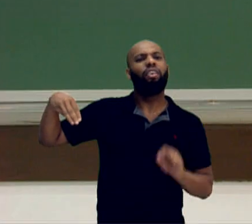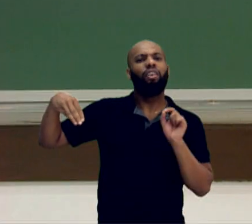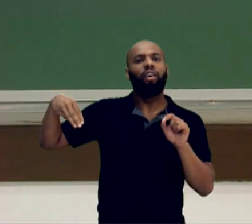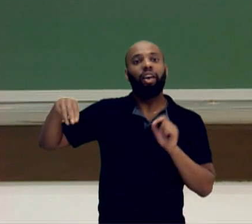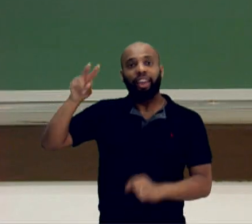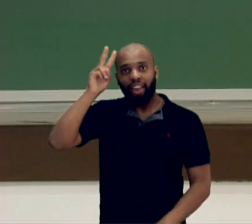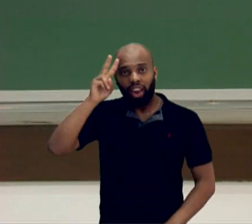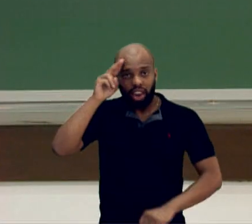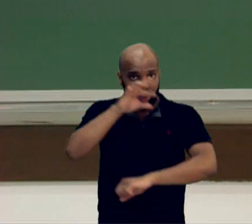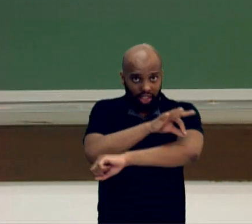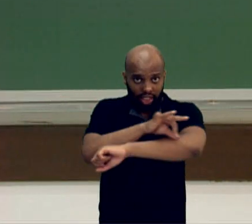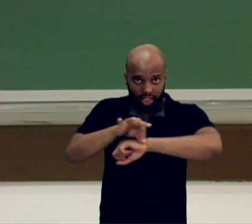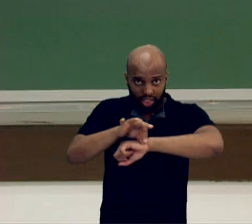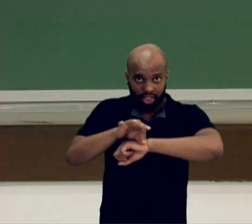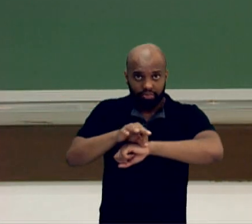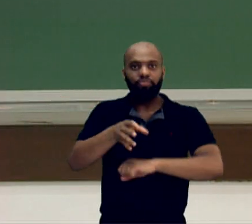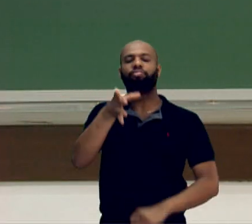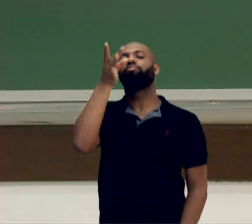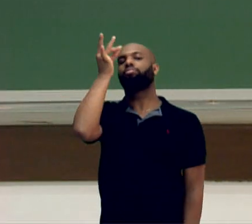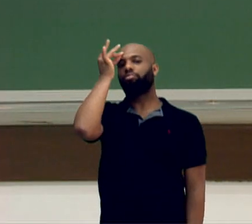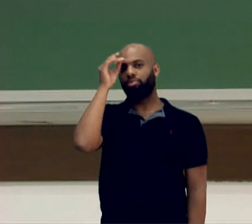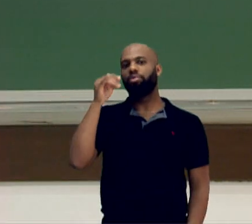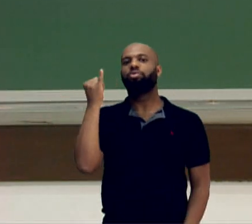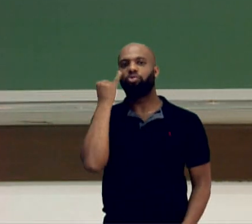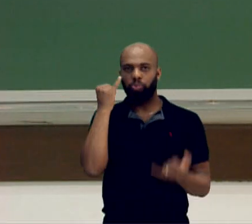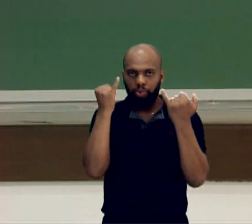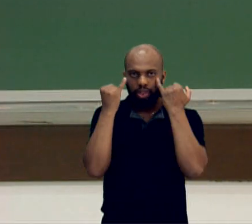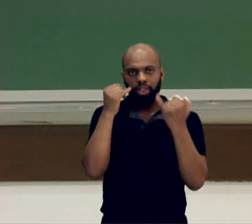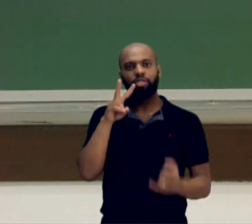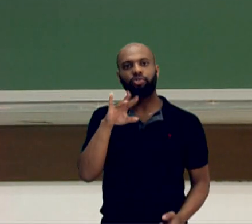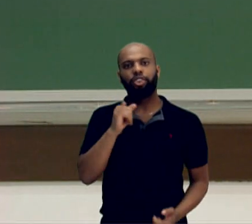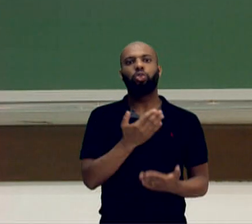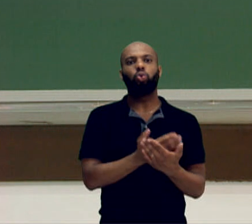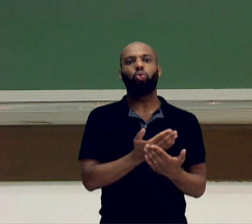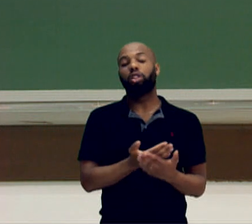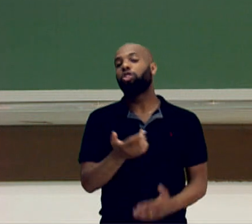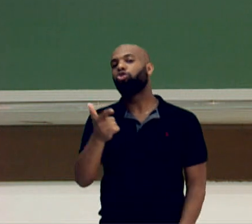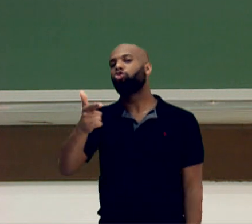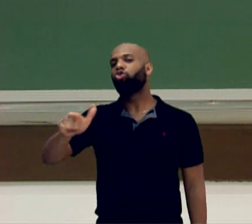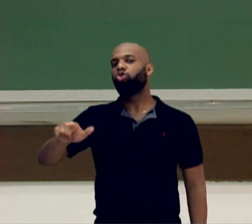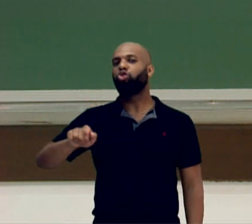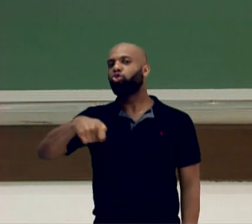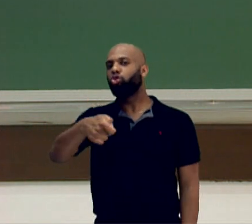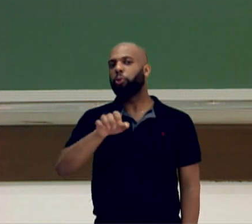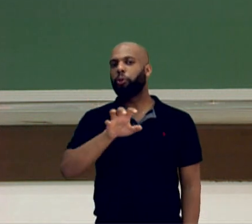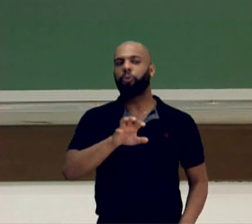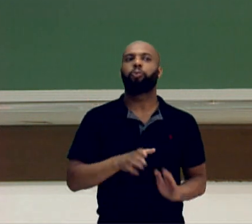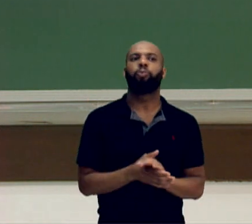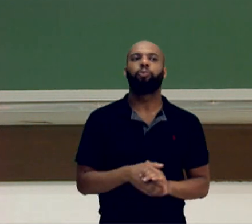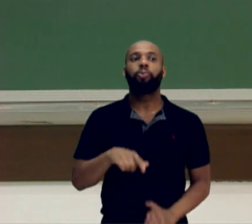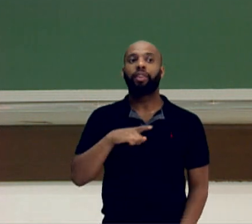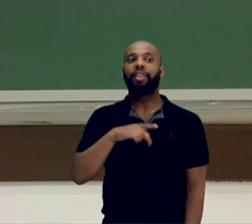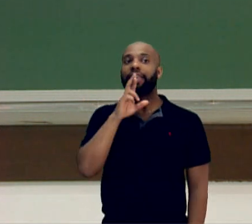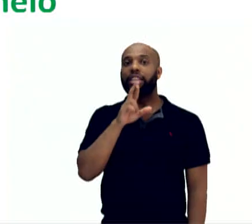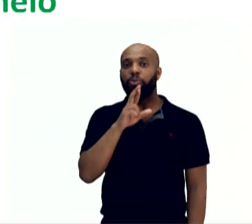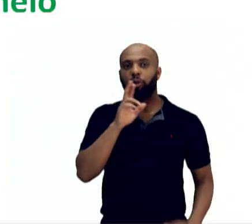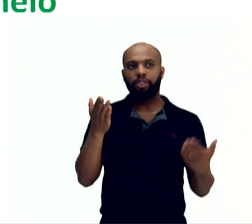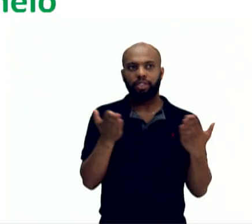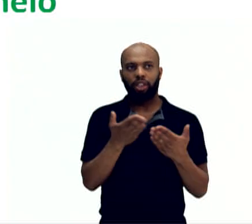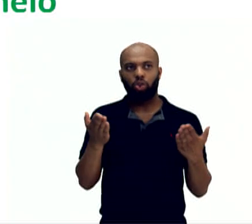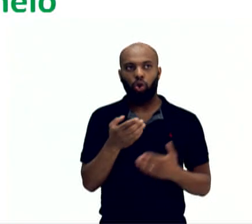centímetros vezes 10 vai dar 100 centímetros. Então, quer dizer que 1 metro vale 100 centímetros. Aqui